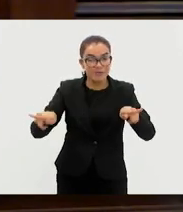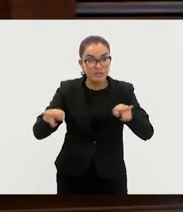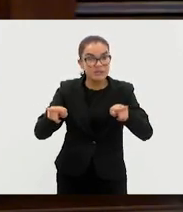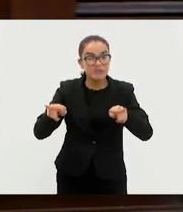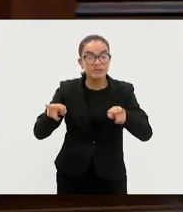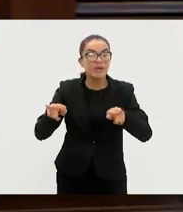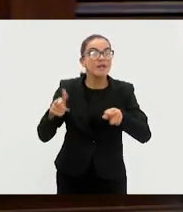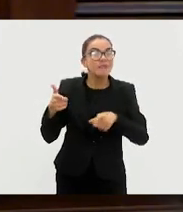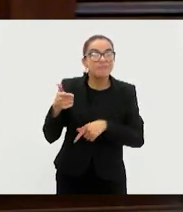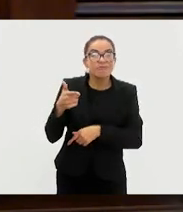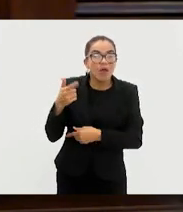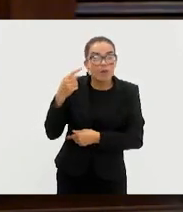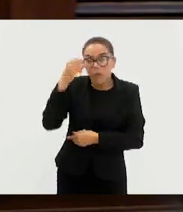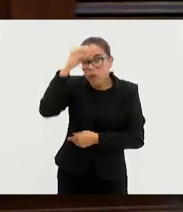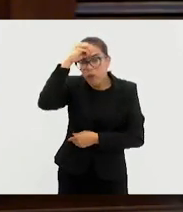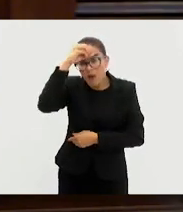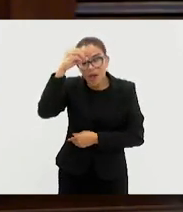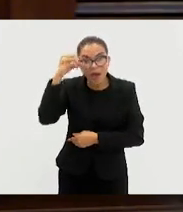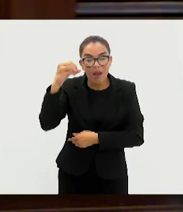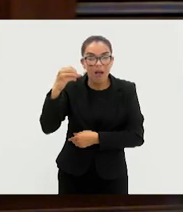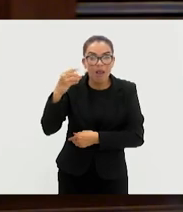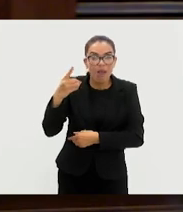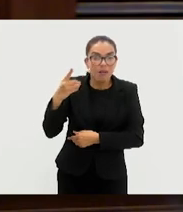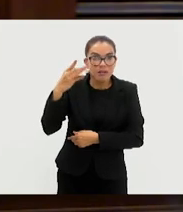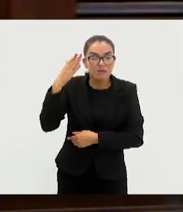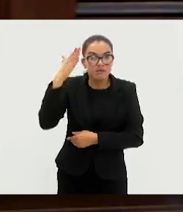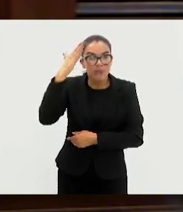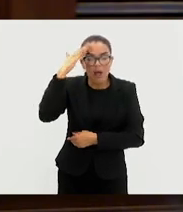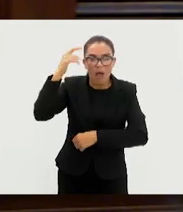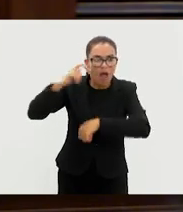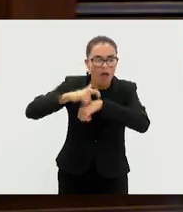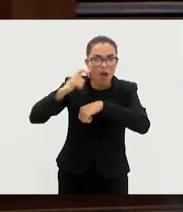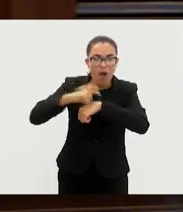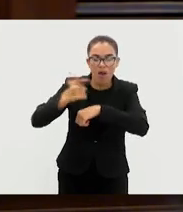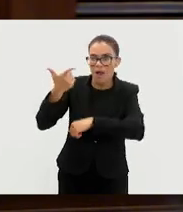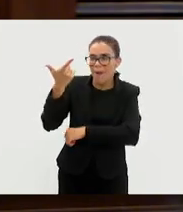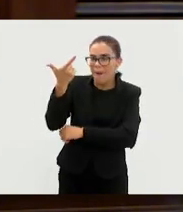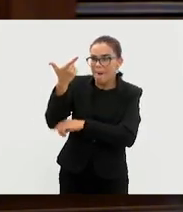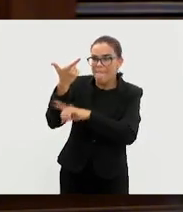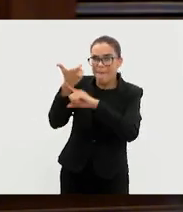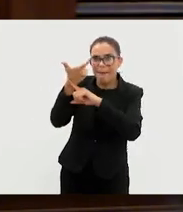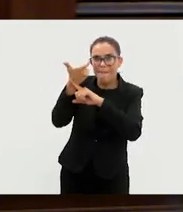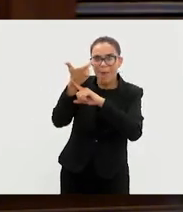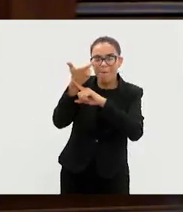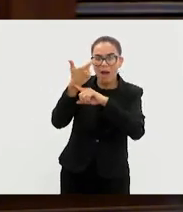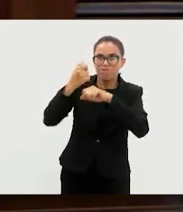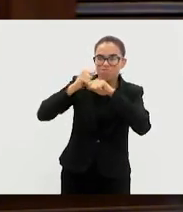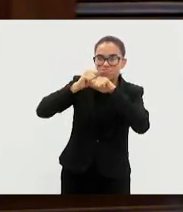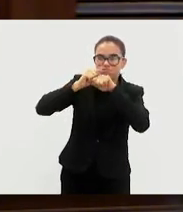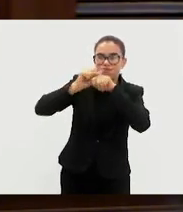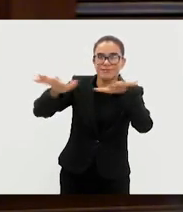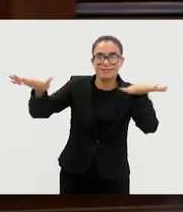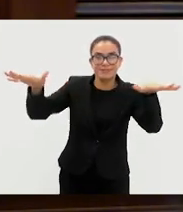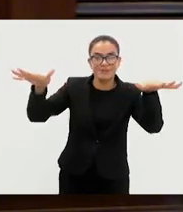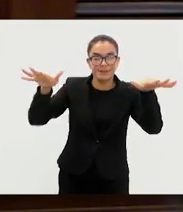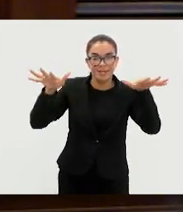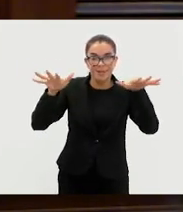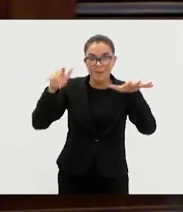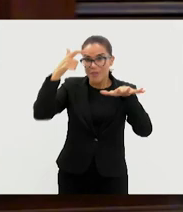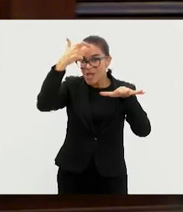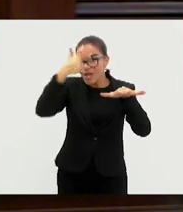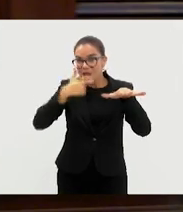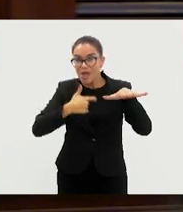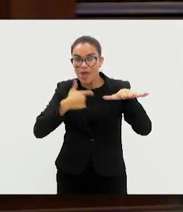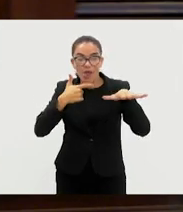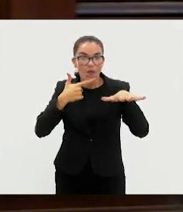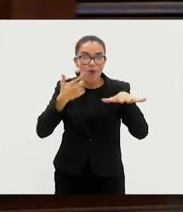que fazer, ele se mobilizou, mandou logo as imagens para o mundo inteiro, para as redes sociais. Olha, eu quero